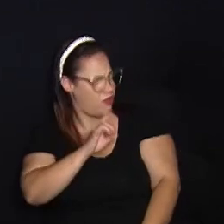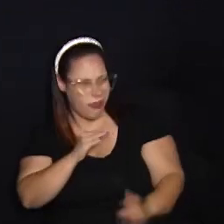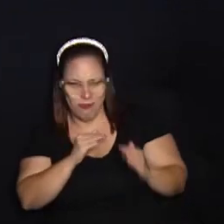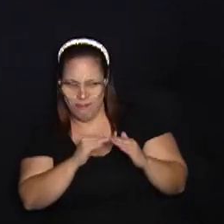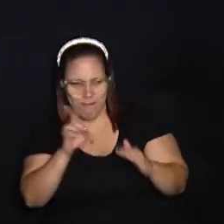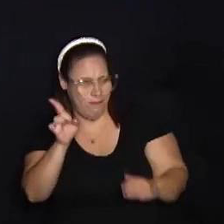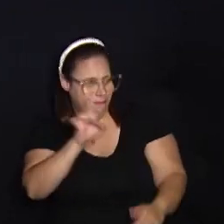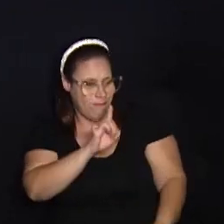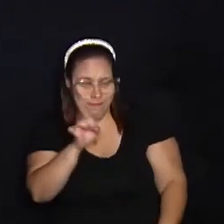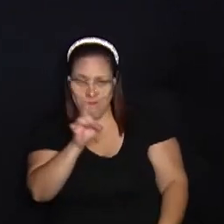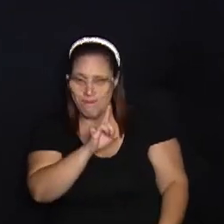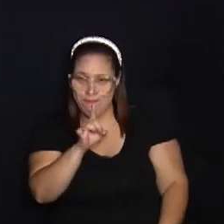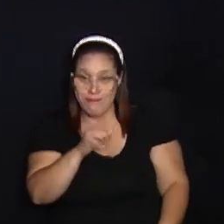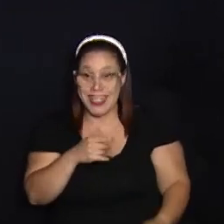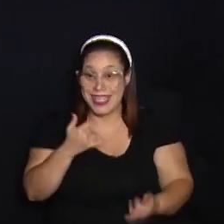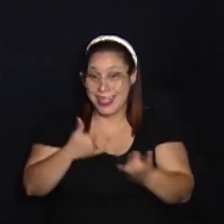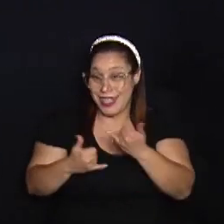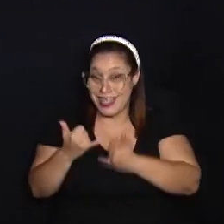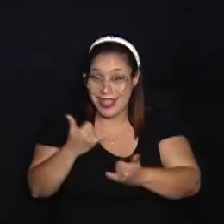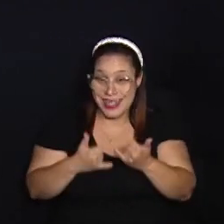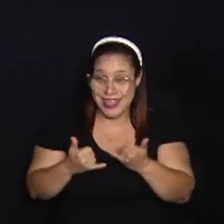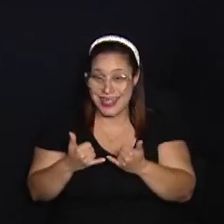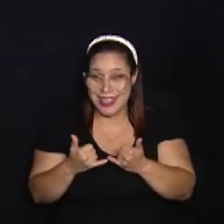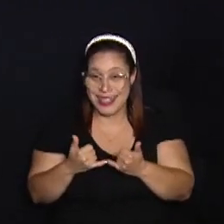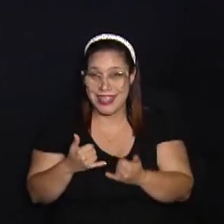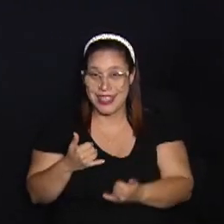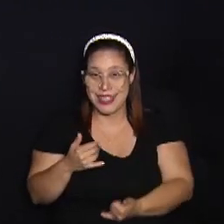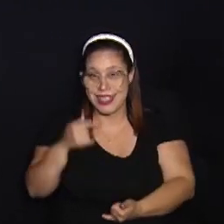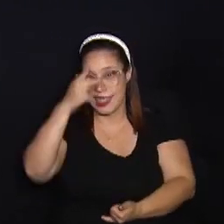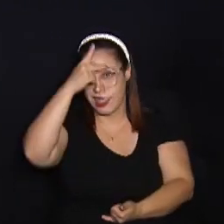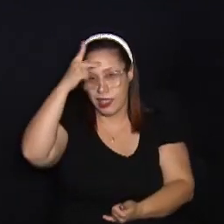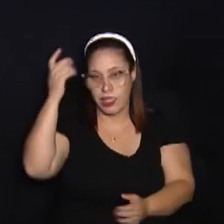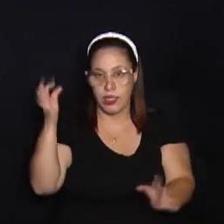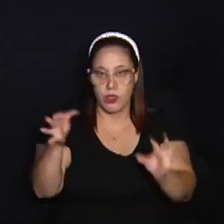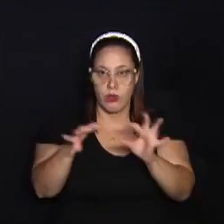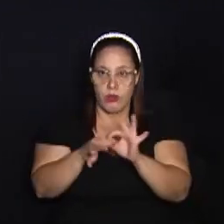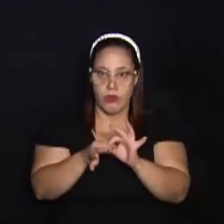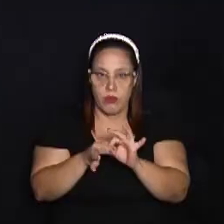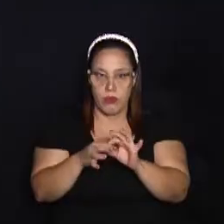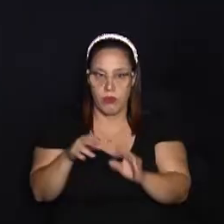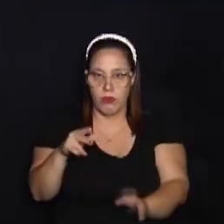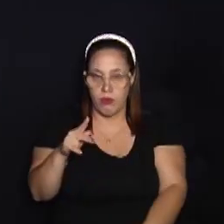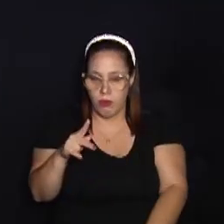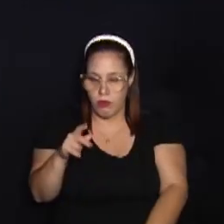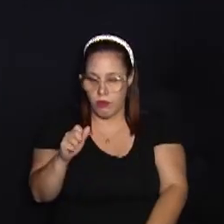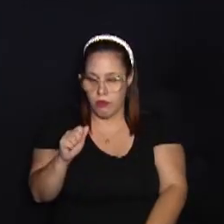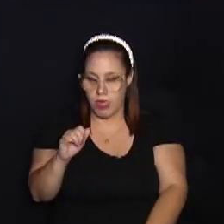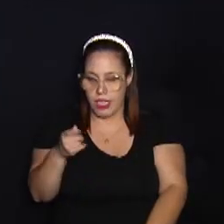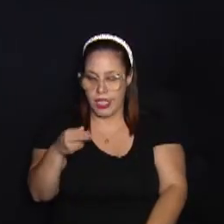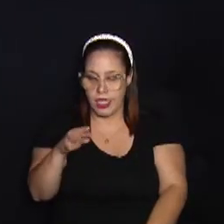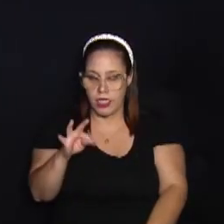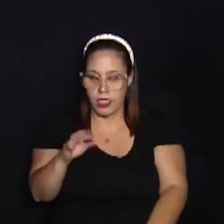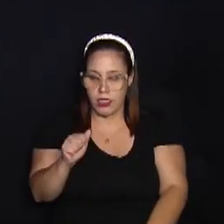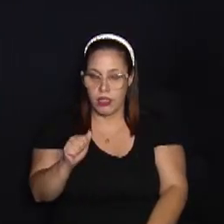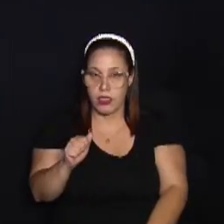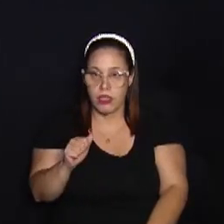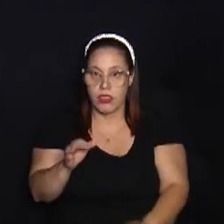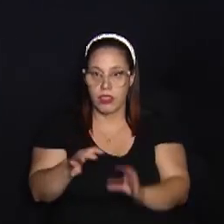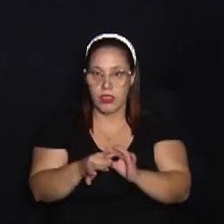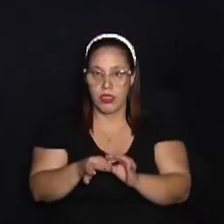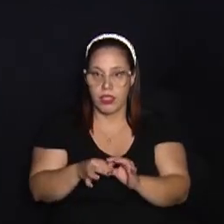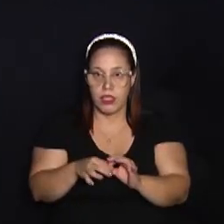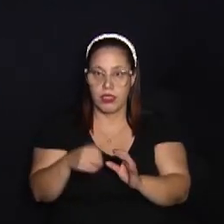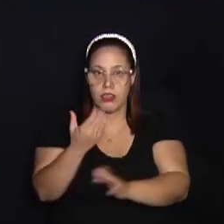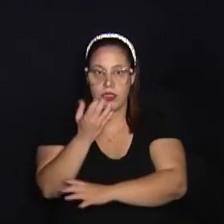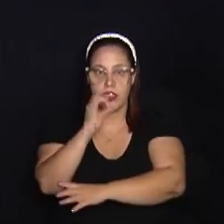com certeza não, né? A gente até brinca que as pessoas atrelam muito o conceito de paisagista ao